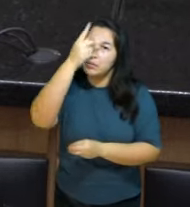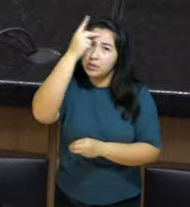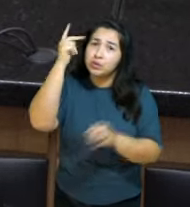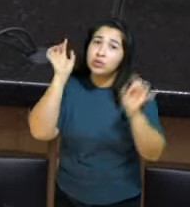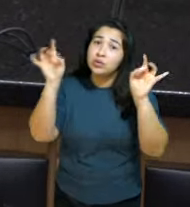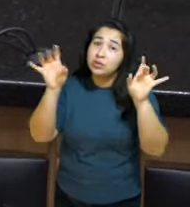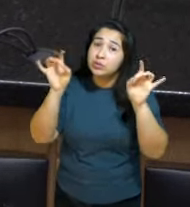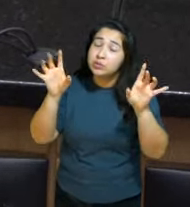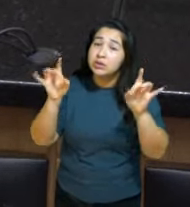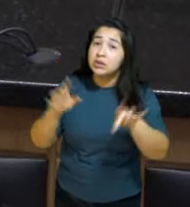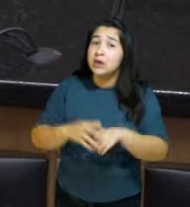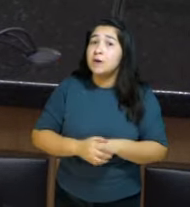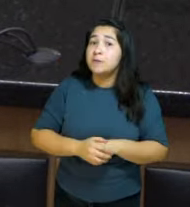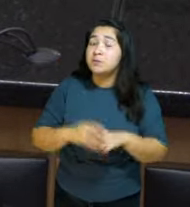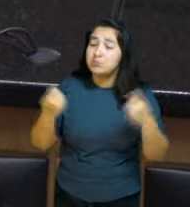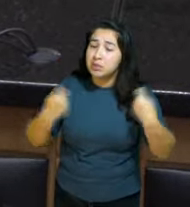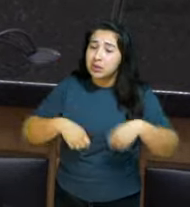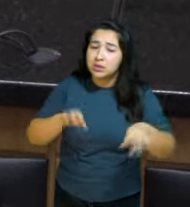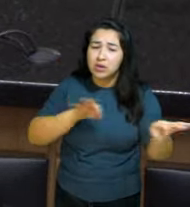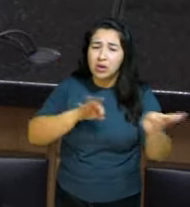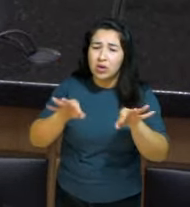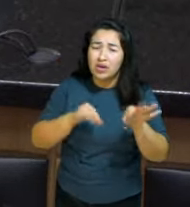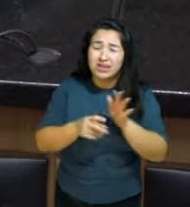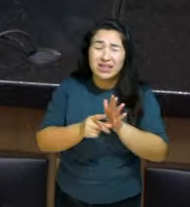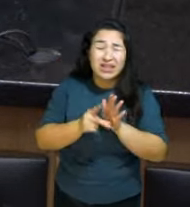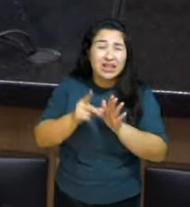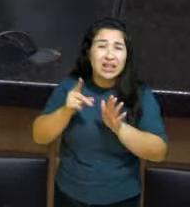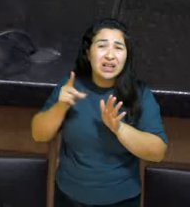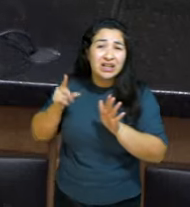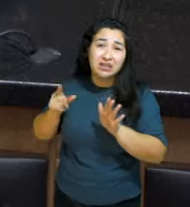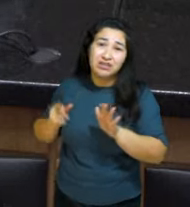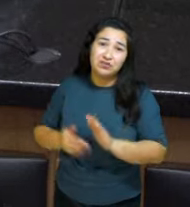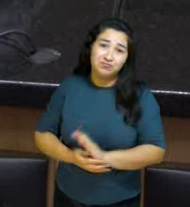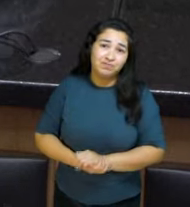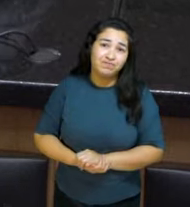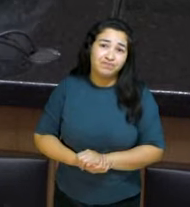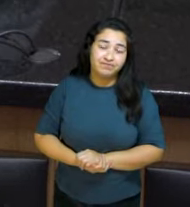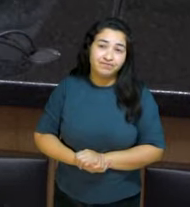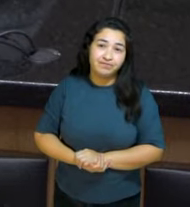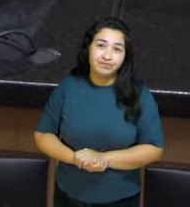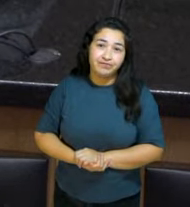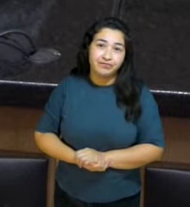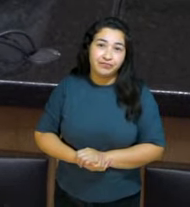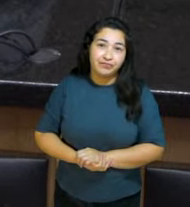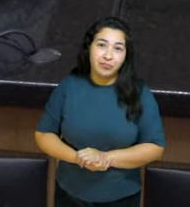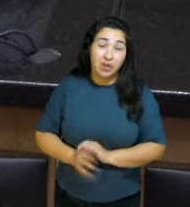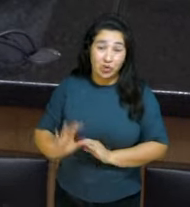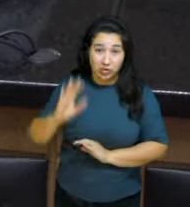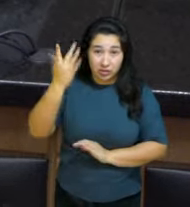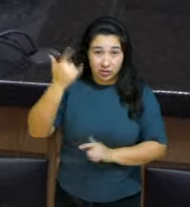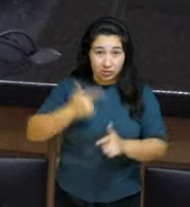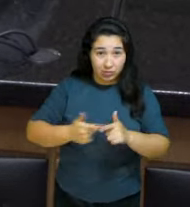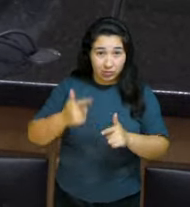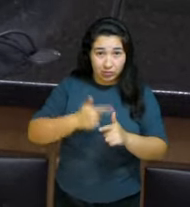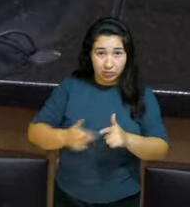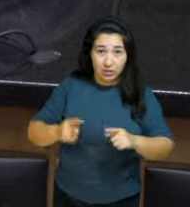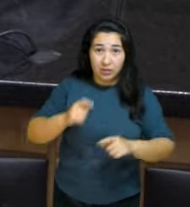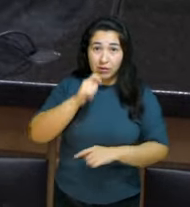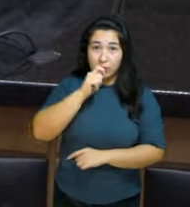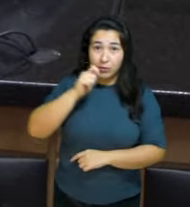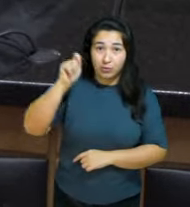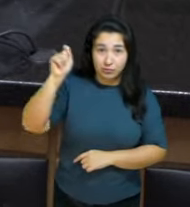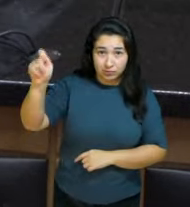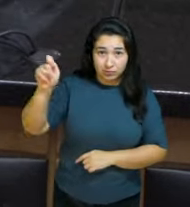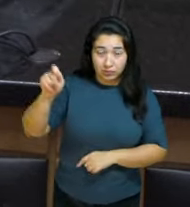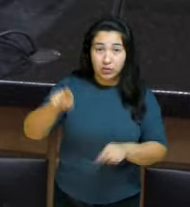de organização, ela tem que ser muito antecipada. E quando se estava acontecendo o problema com a arbitragem, a bocha